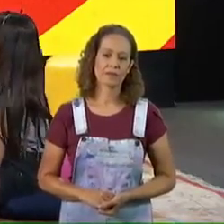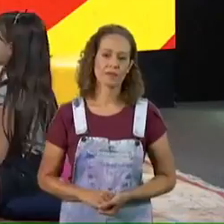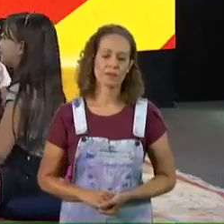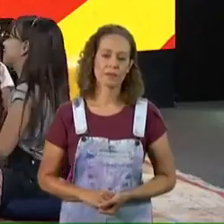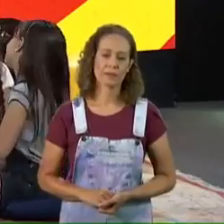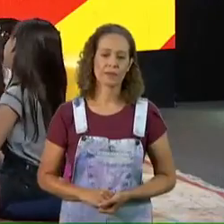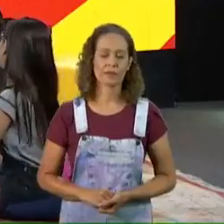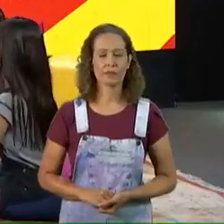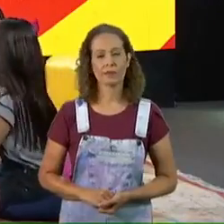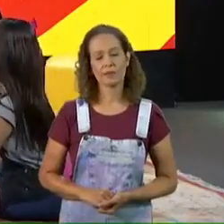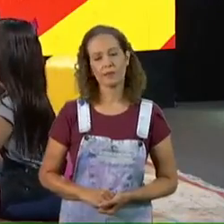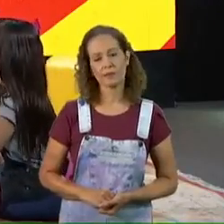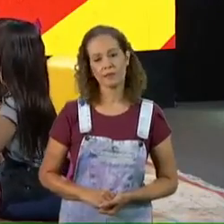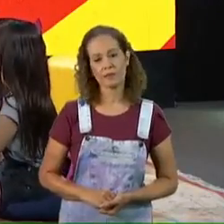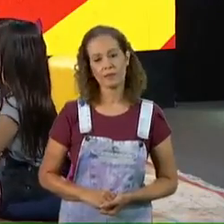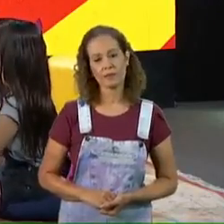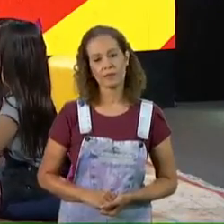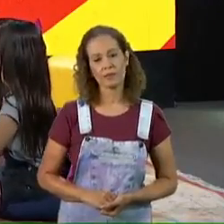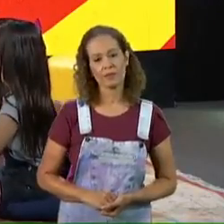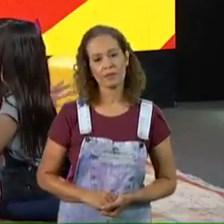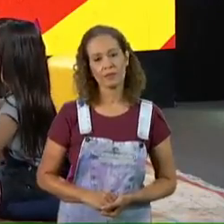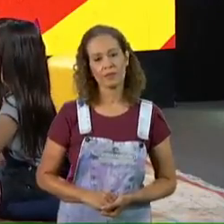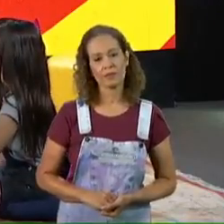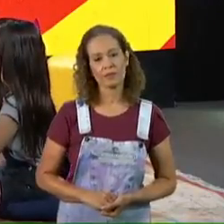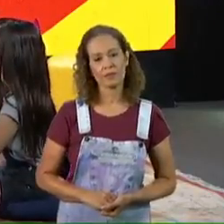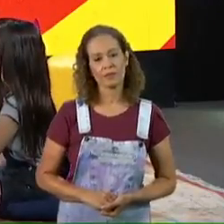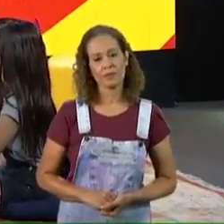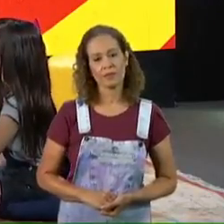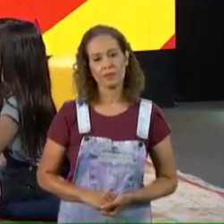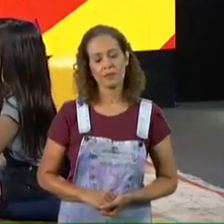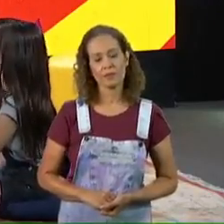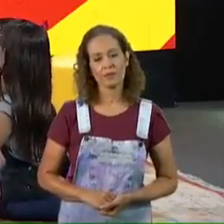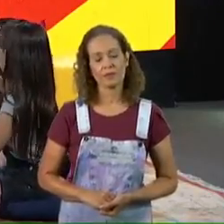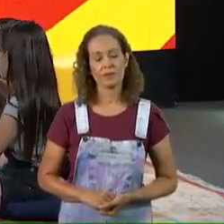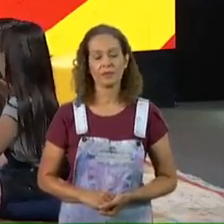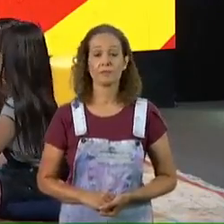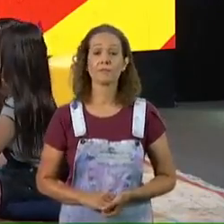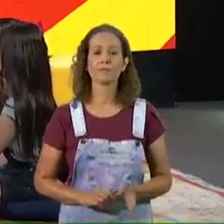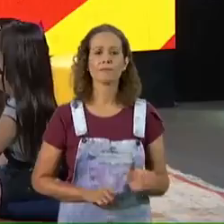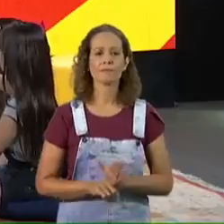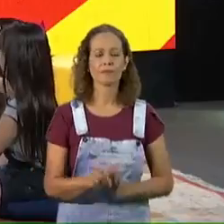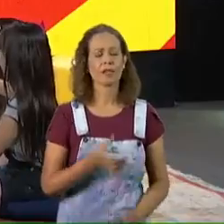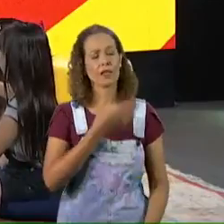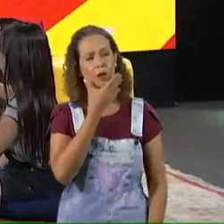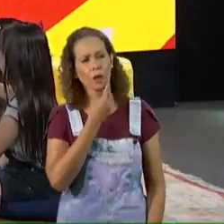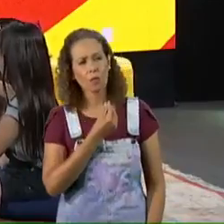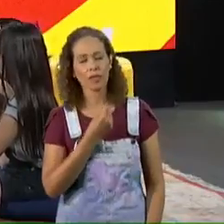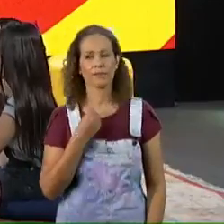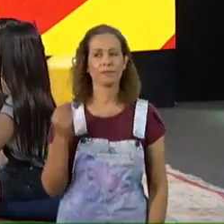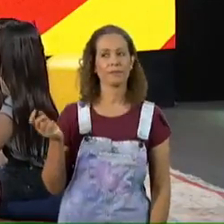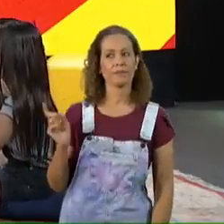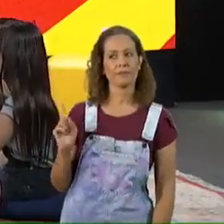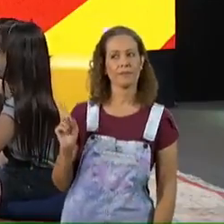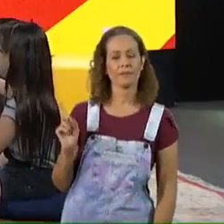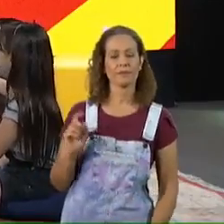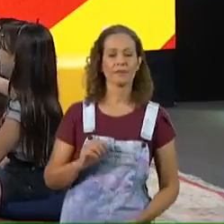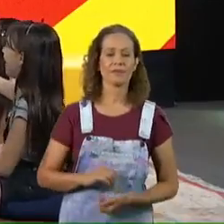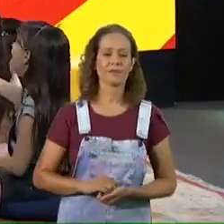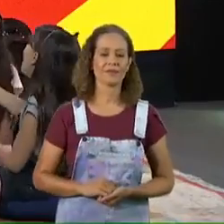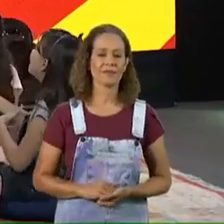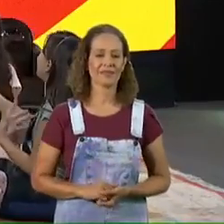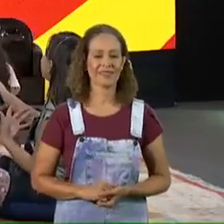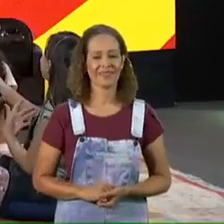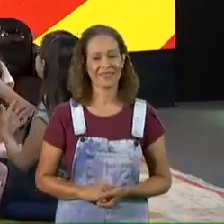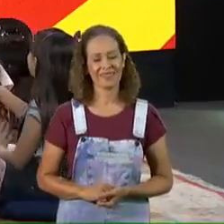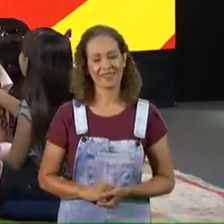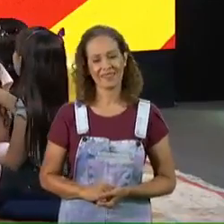eu vou olhar, vou escolher. Vai, vai dando dica pra ela. Vai dando dica, Valentina. É homem? Não. Nossa, só pega mulher pra